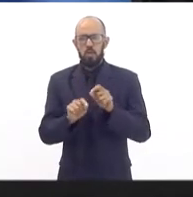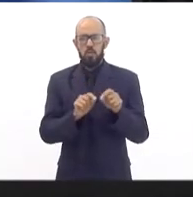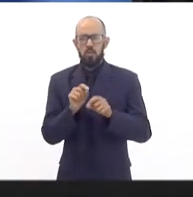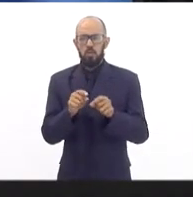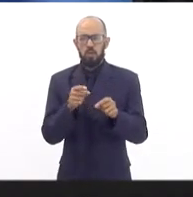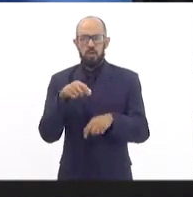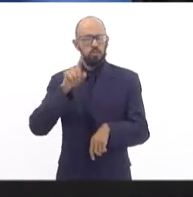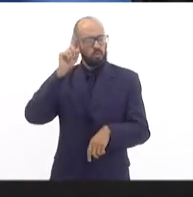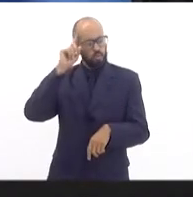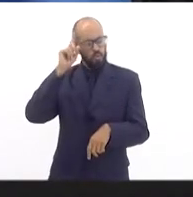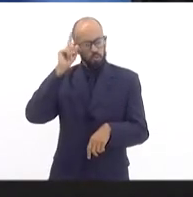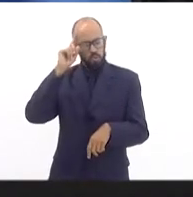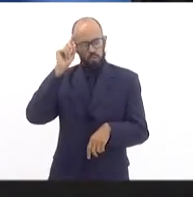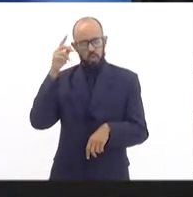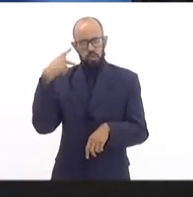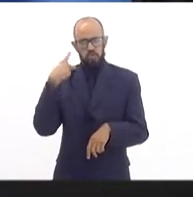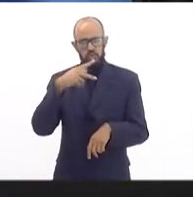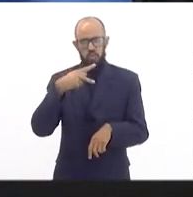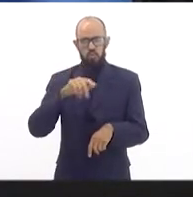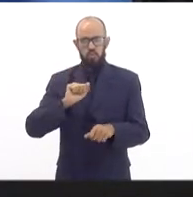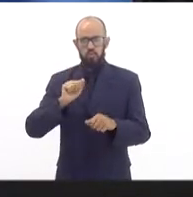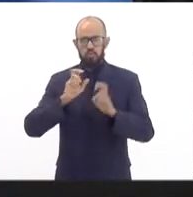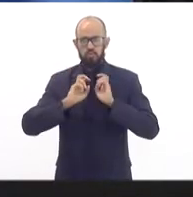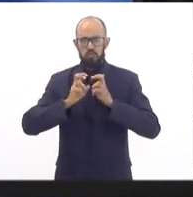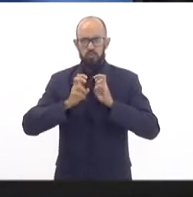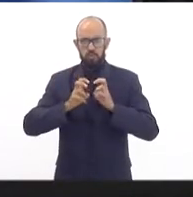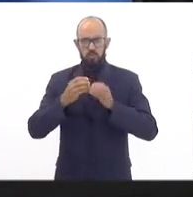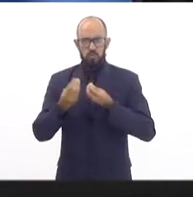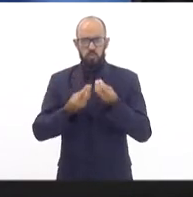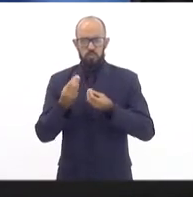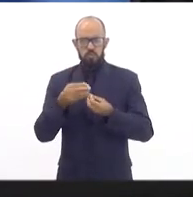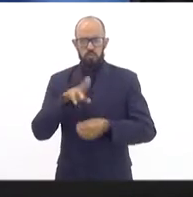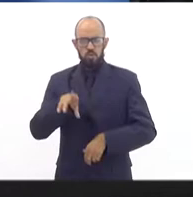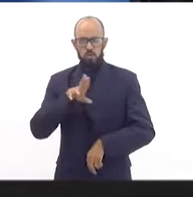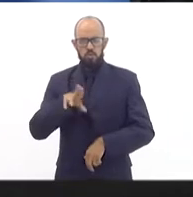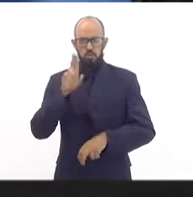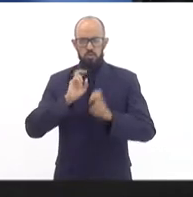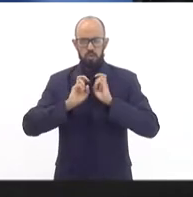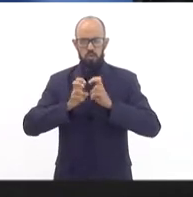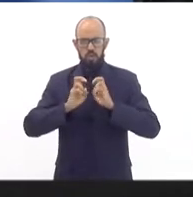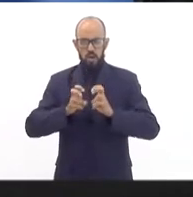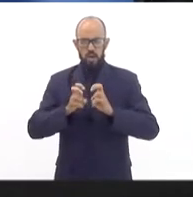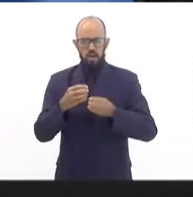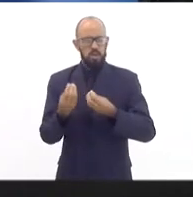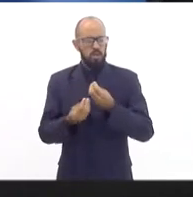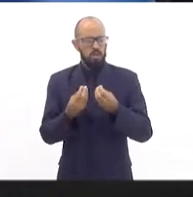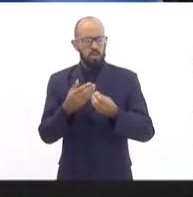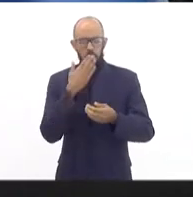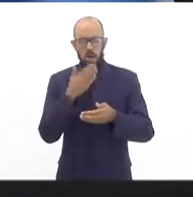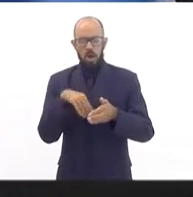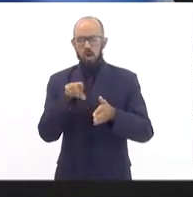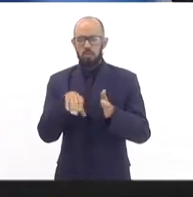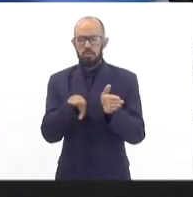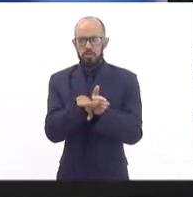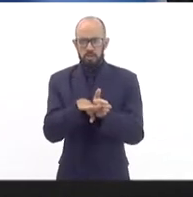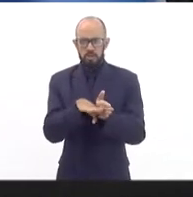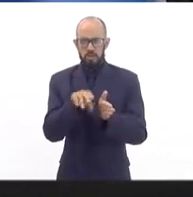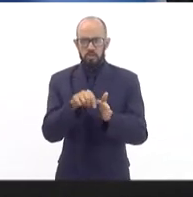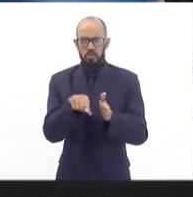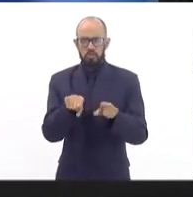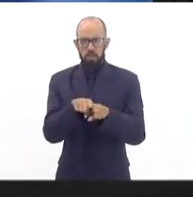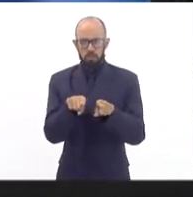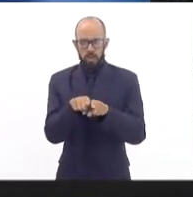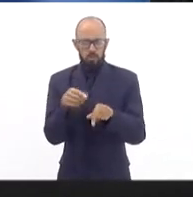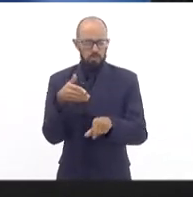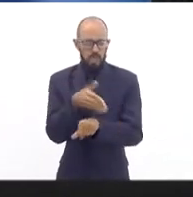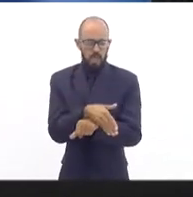no seu dia a dia, né? Como é que você pega o trem, de que forma você pega o trem, qual estação que você pega o trem. Falasse um